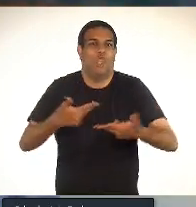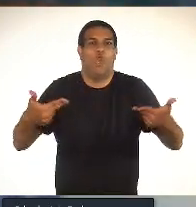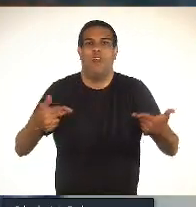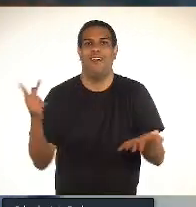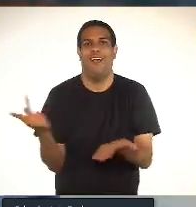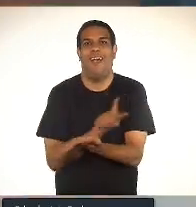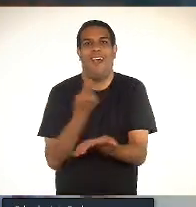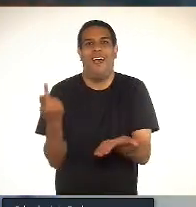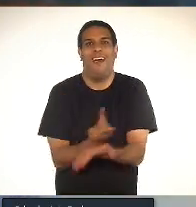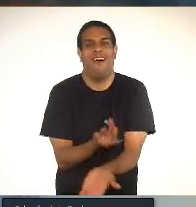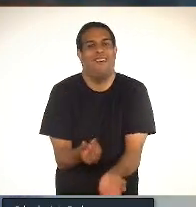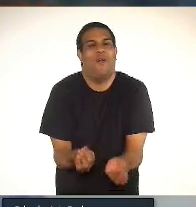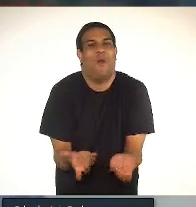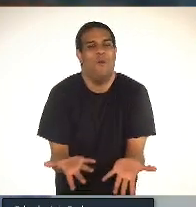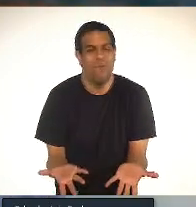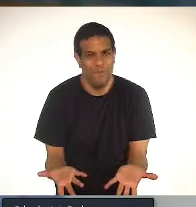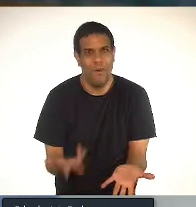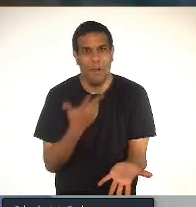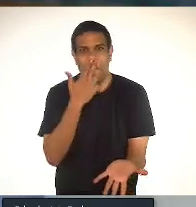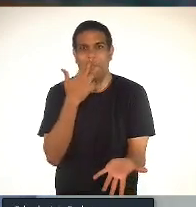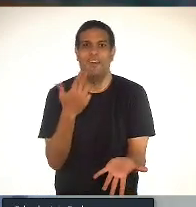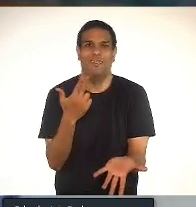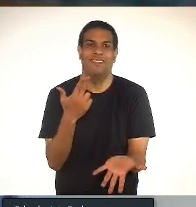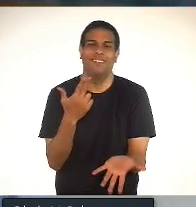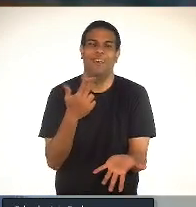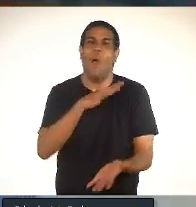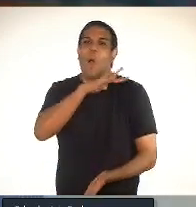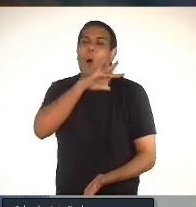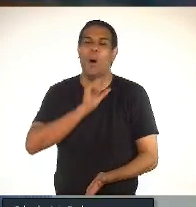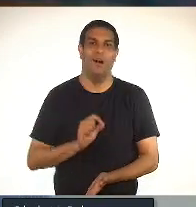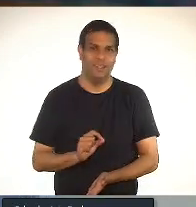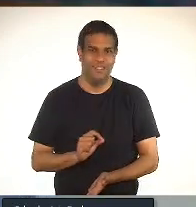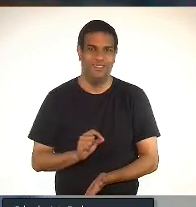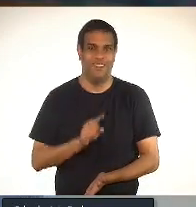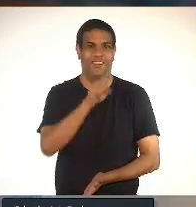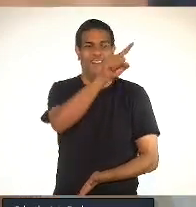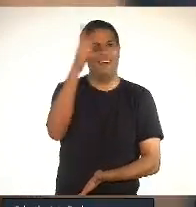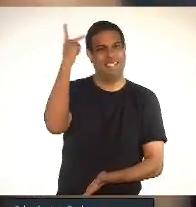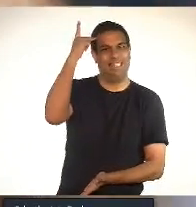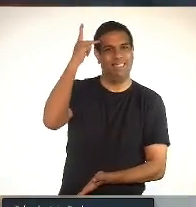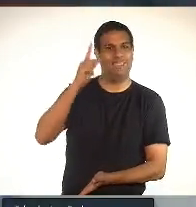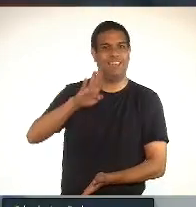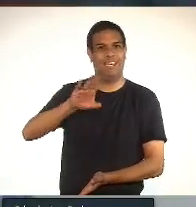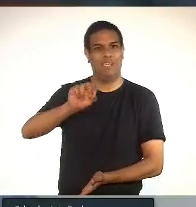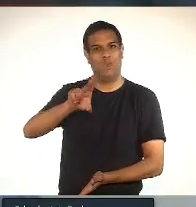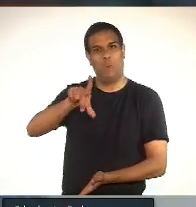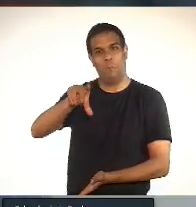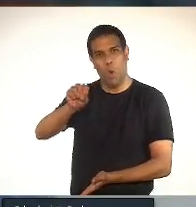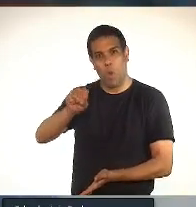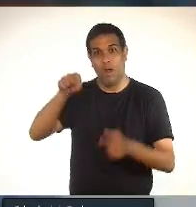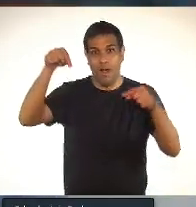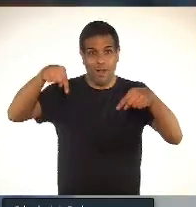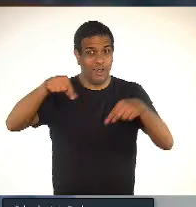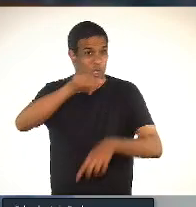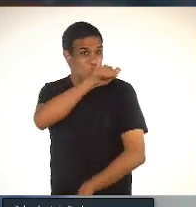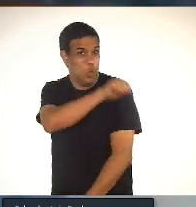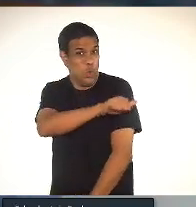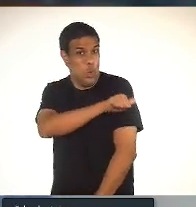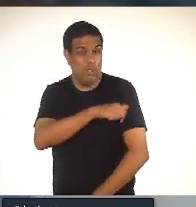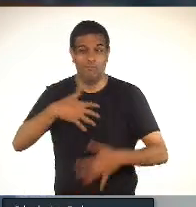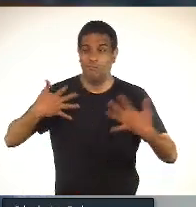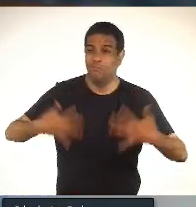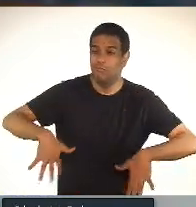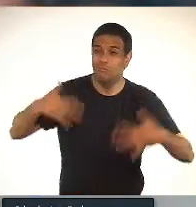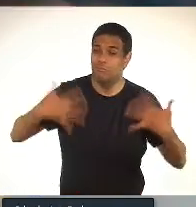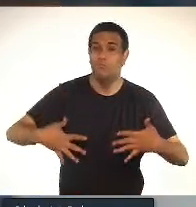essas falas assim soltas, porque são muito exploradas. Se for você explorar aqui no Rio de Janeiro, né, você